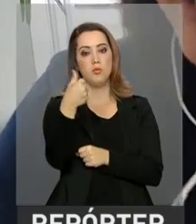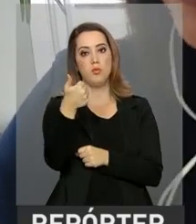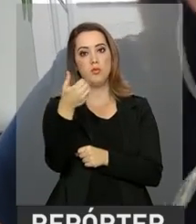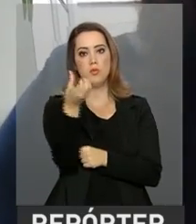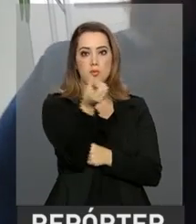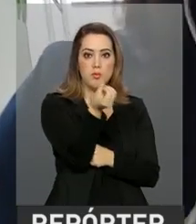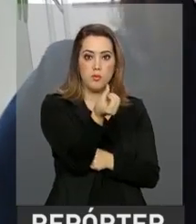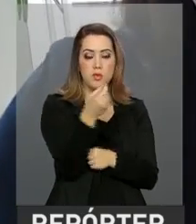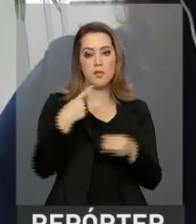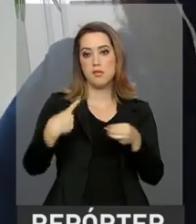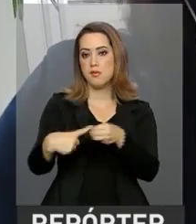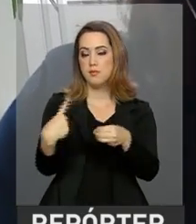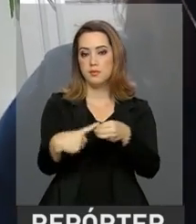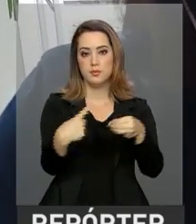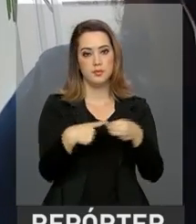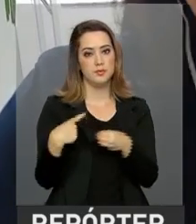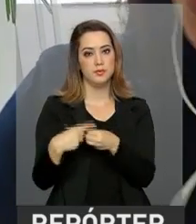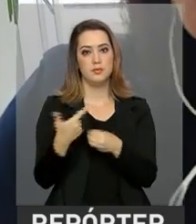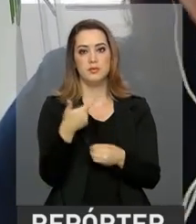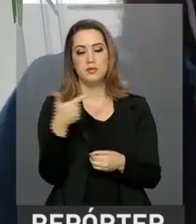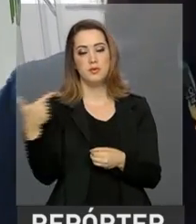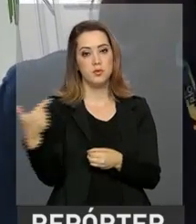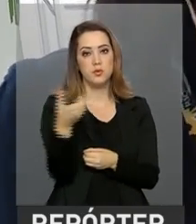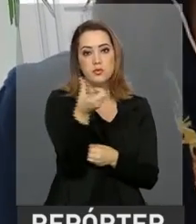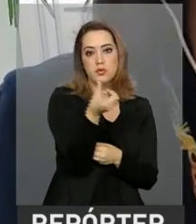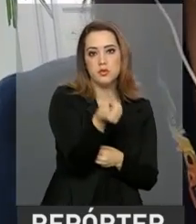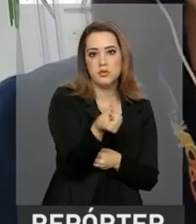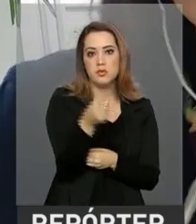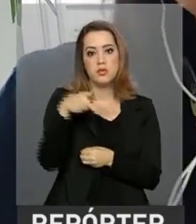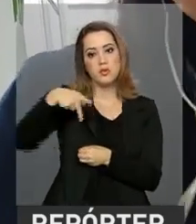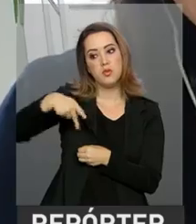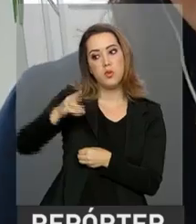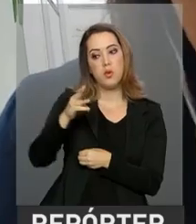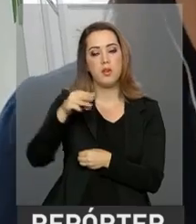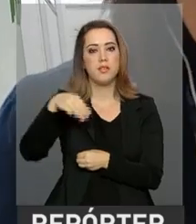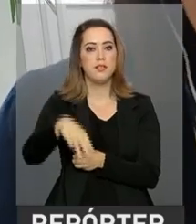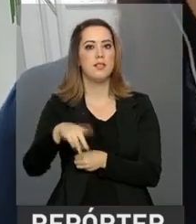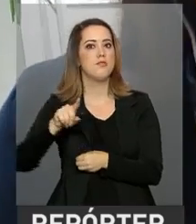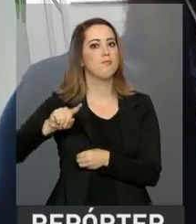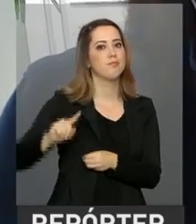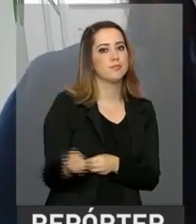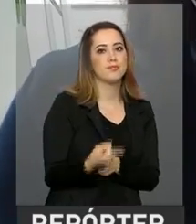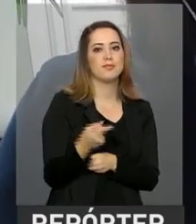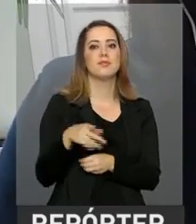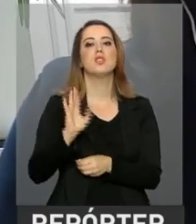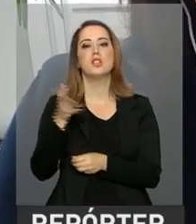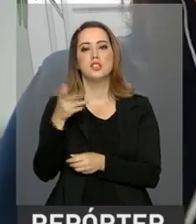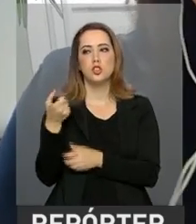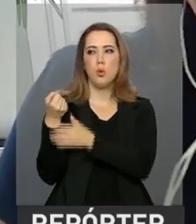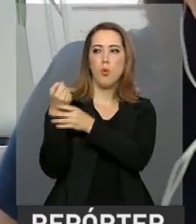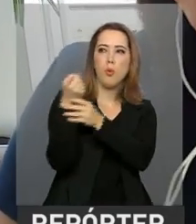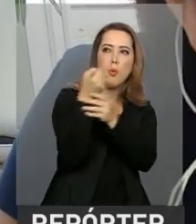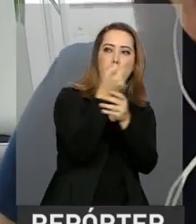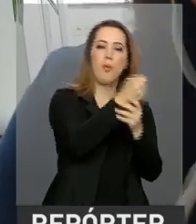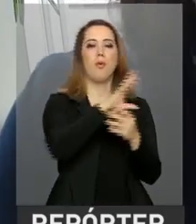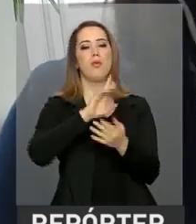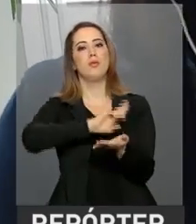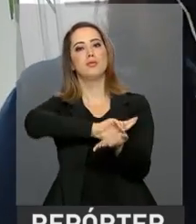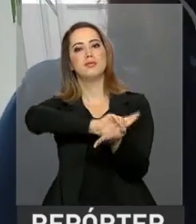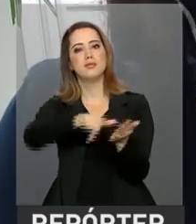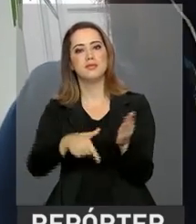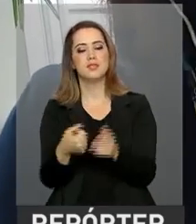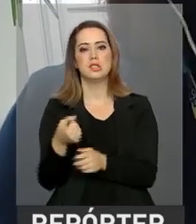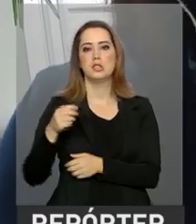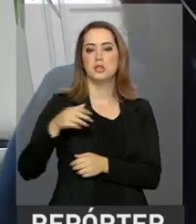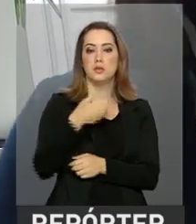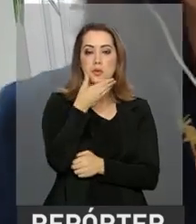316 cidades, quase 26 mil quilômetros, foi conduzida por milhares de pessoas, e hoje